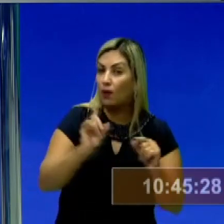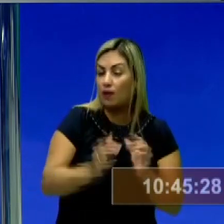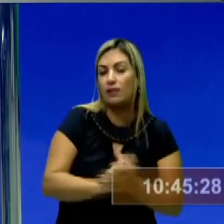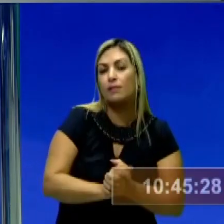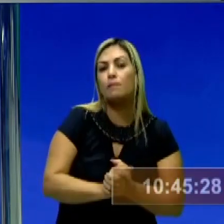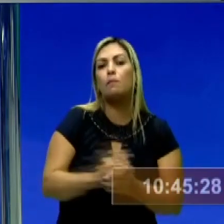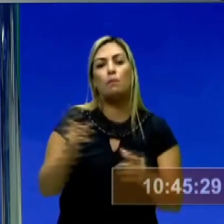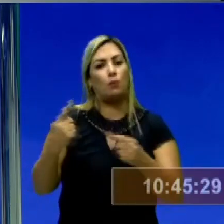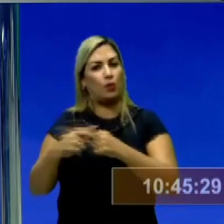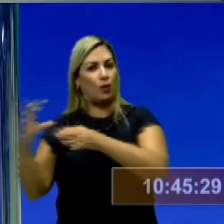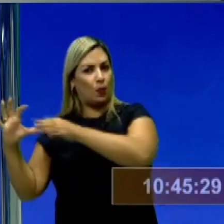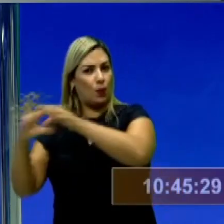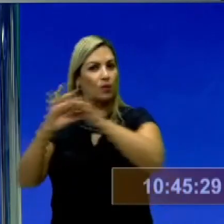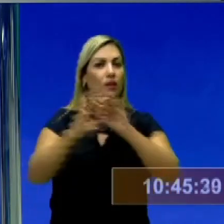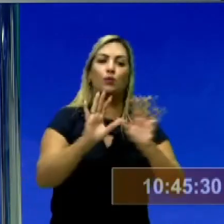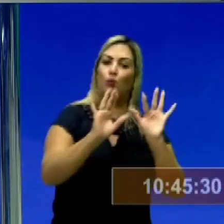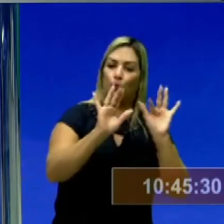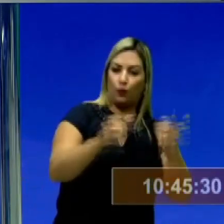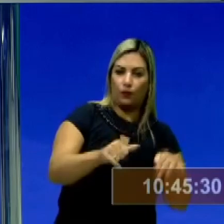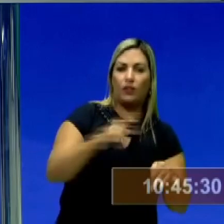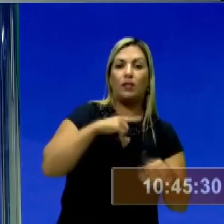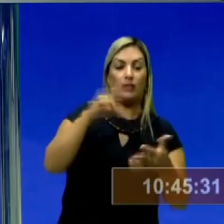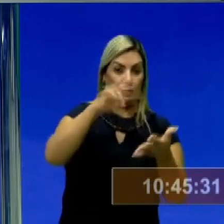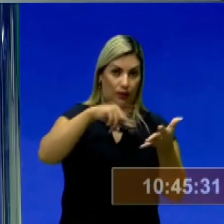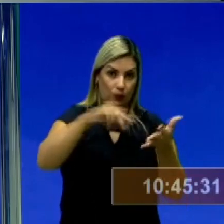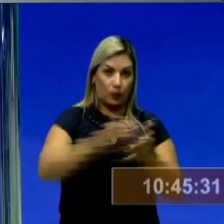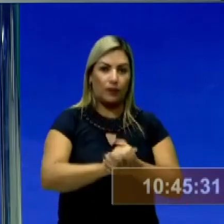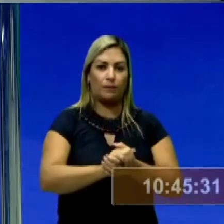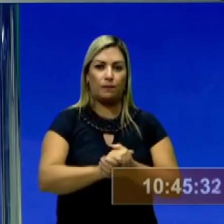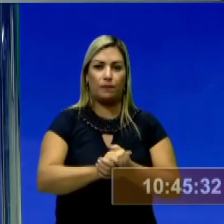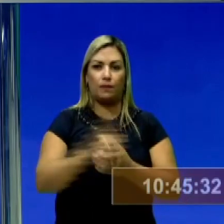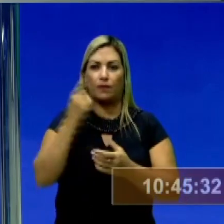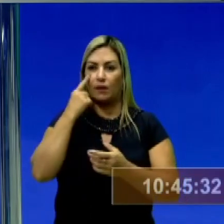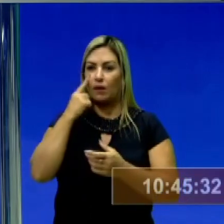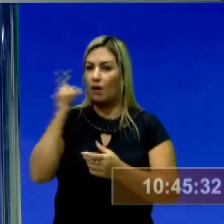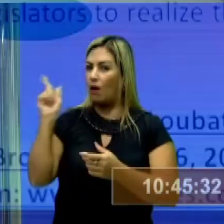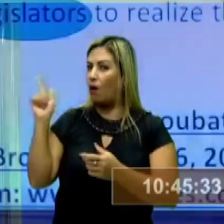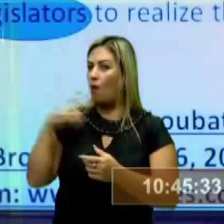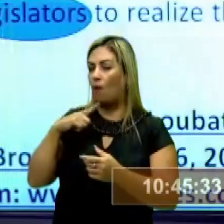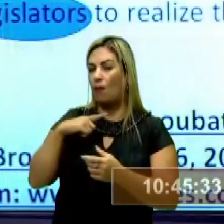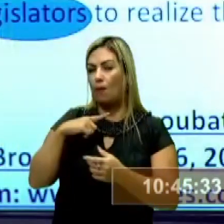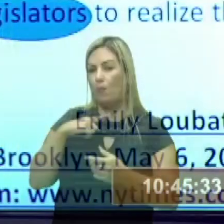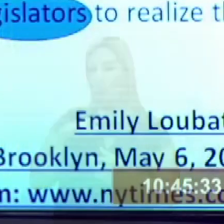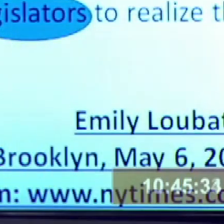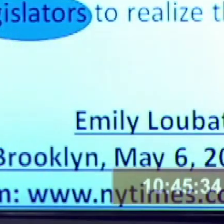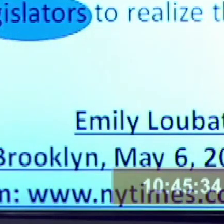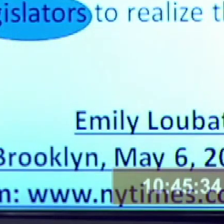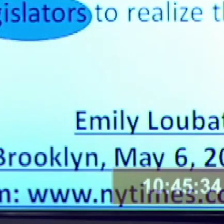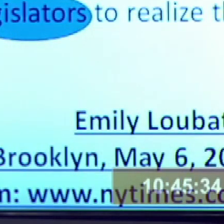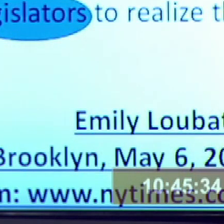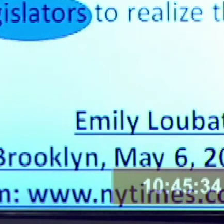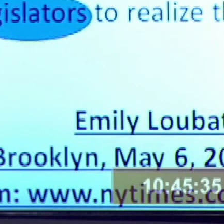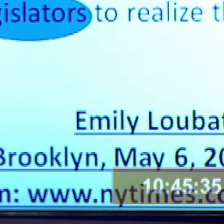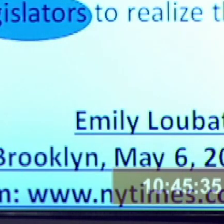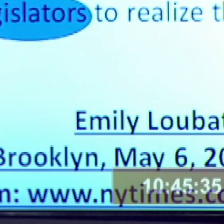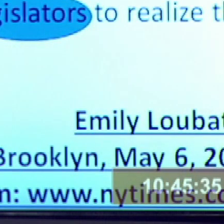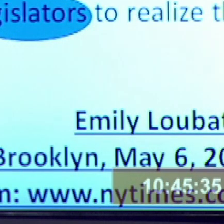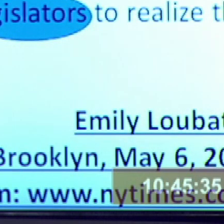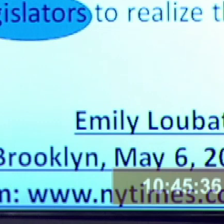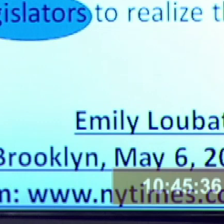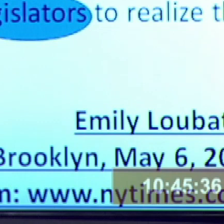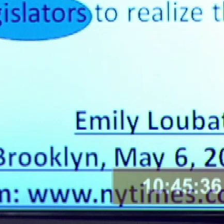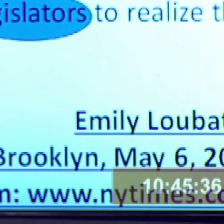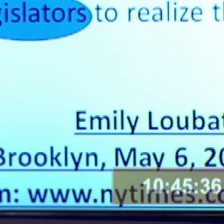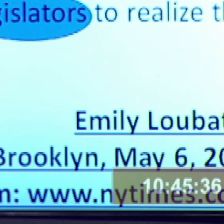do contexto lá no final da sua leitura. Então, vamos lá. Girls' death by gunshot is rejected as